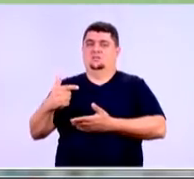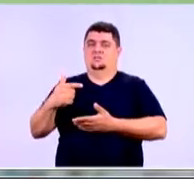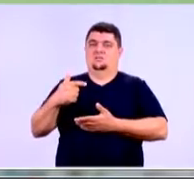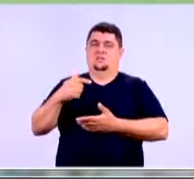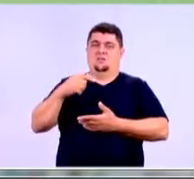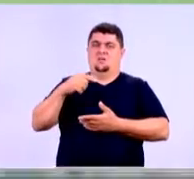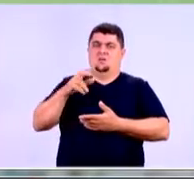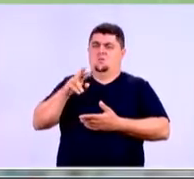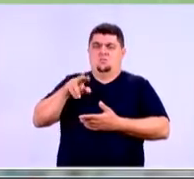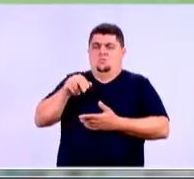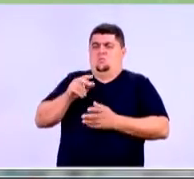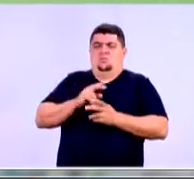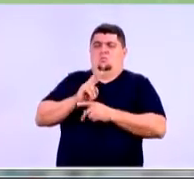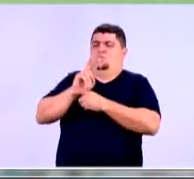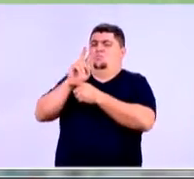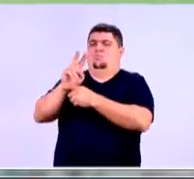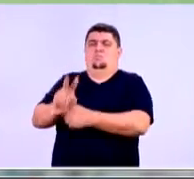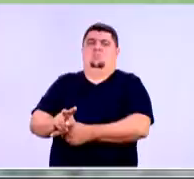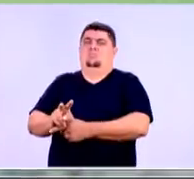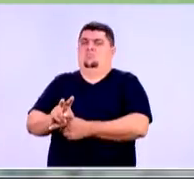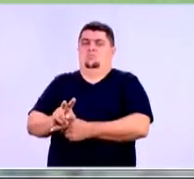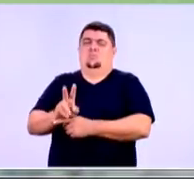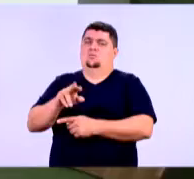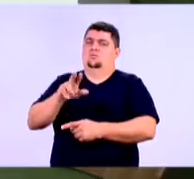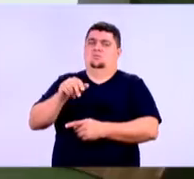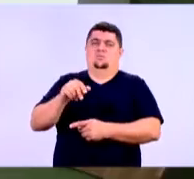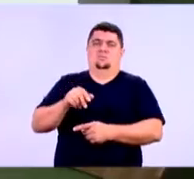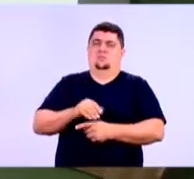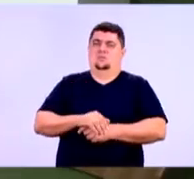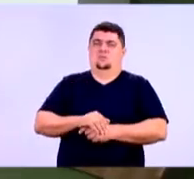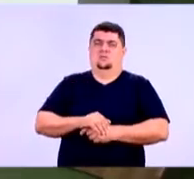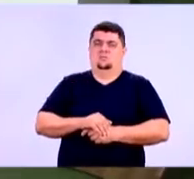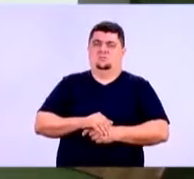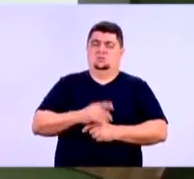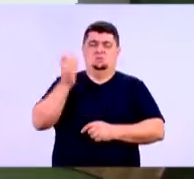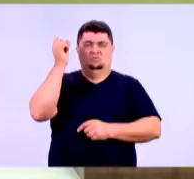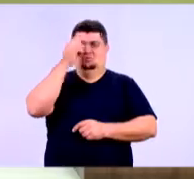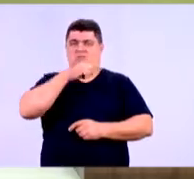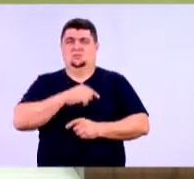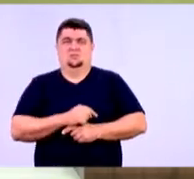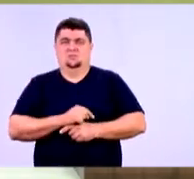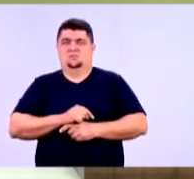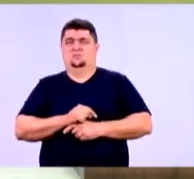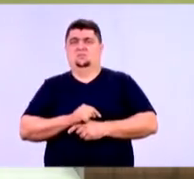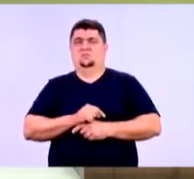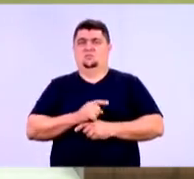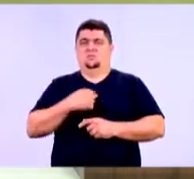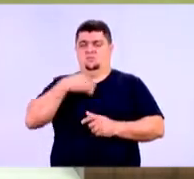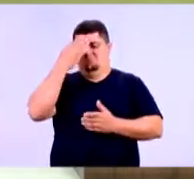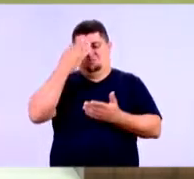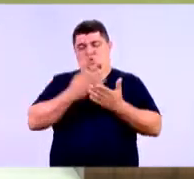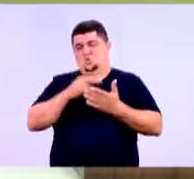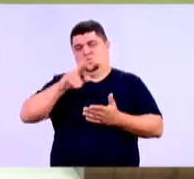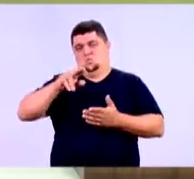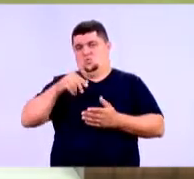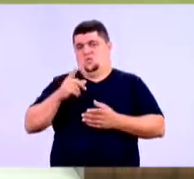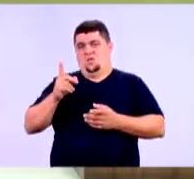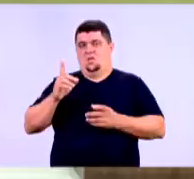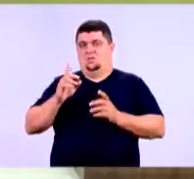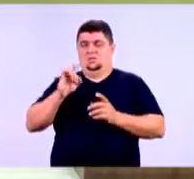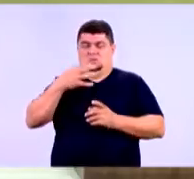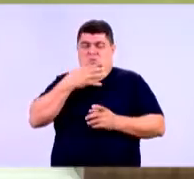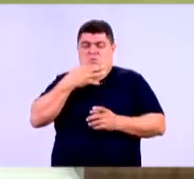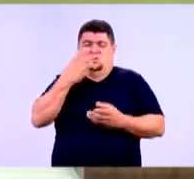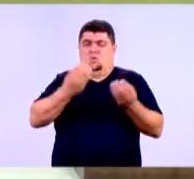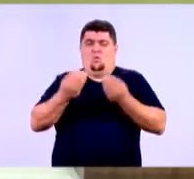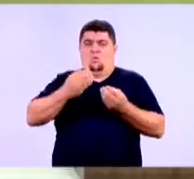de emprestar dinheiro para pessoa maluca na rua, muito próxima de zero. Ah, bom, você realmente acredita que não vai receber nunca mais, porque se você não conhece, como é que